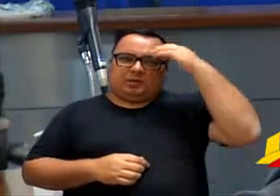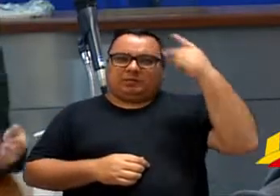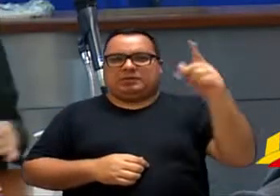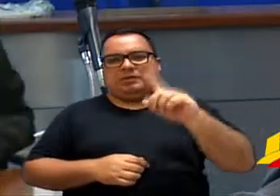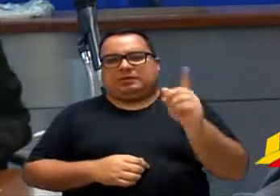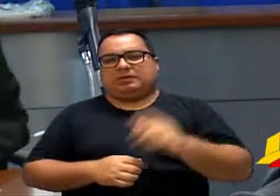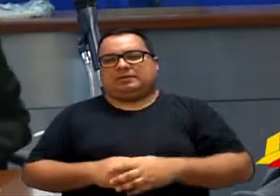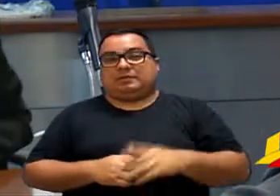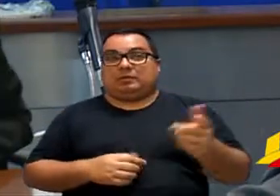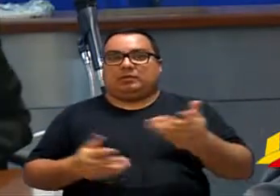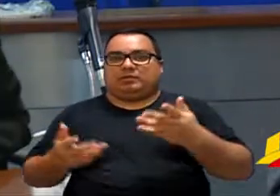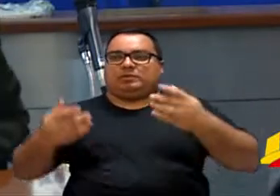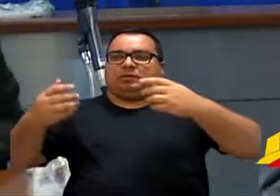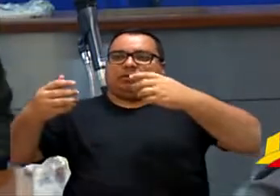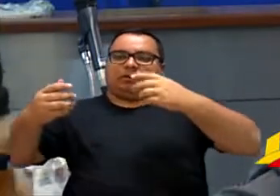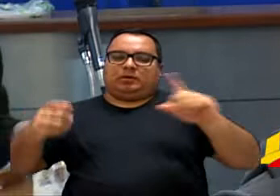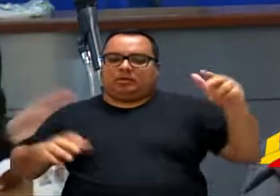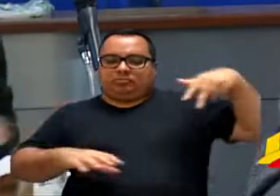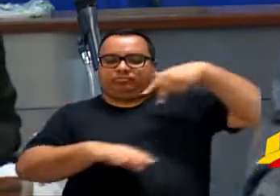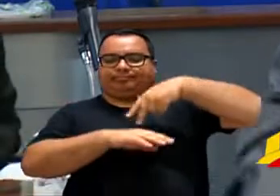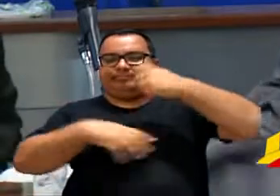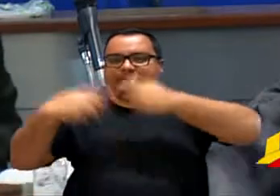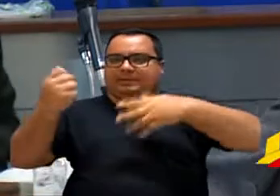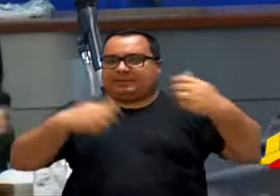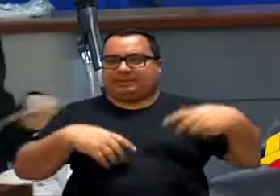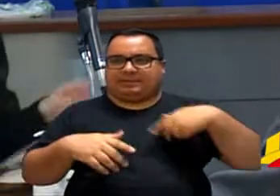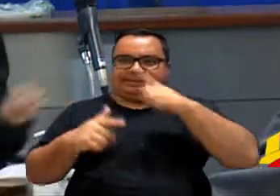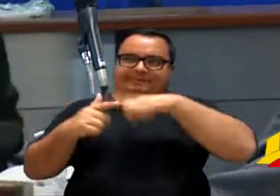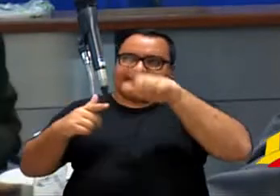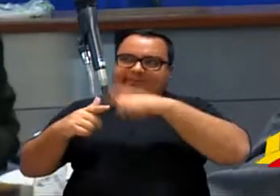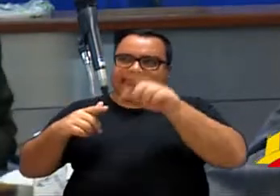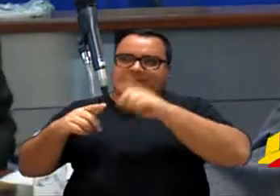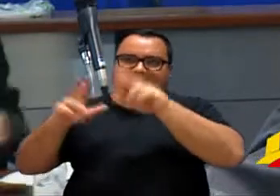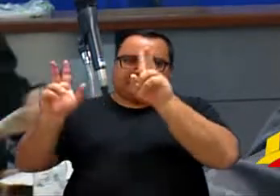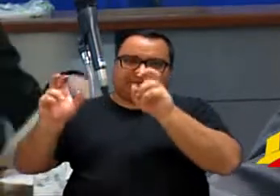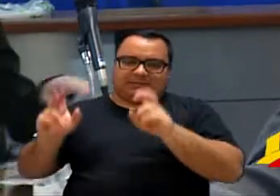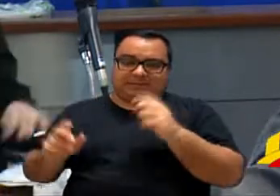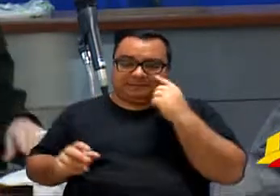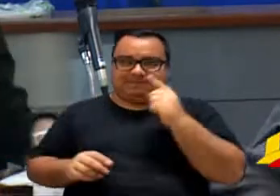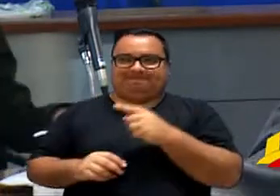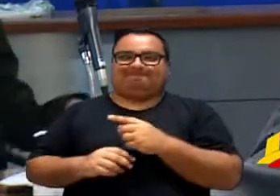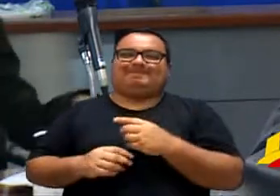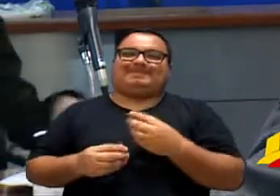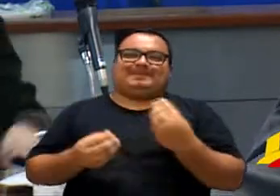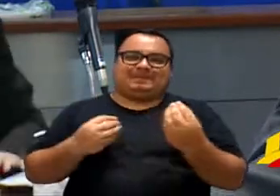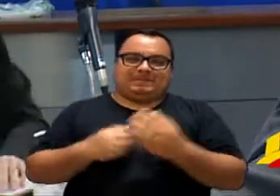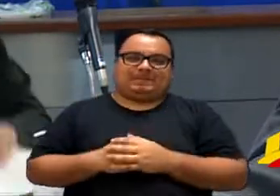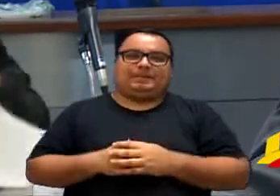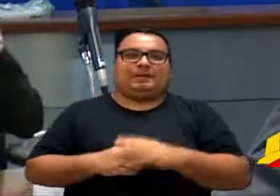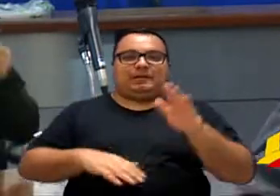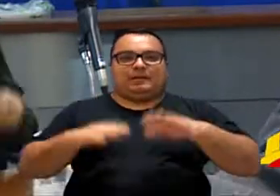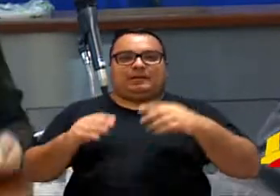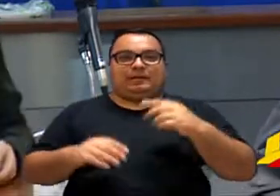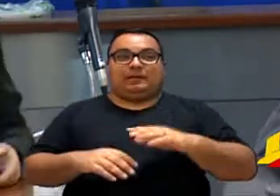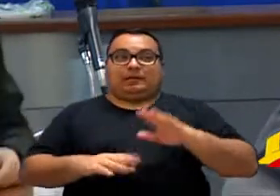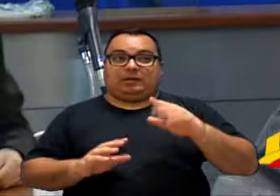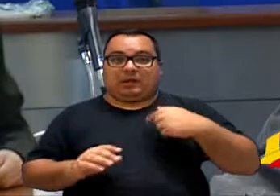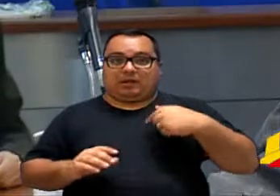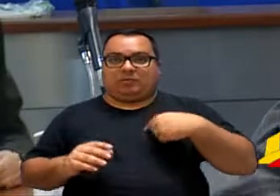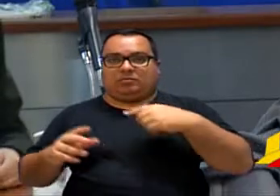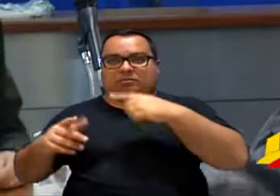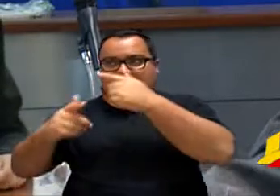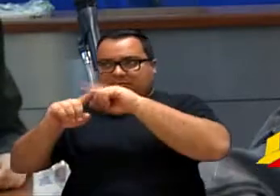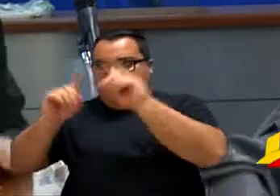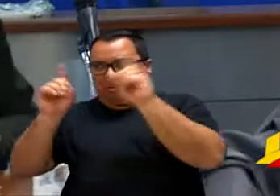administrar né porque tem tantas eu mesmo já levei lá demandas que ela disse que nós estamos estudando bastor Mas